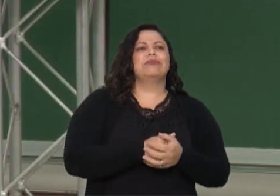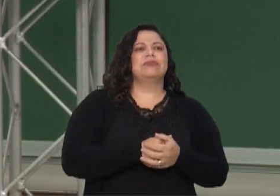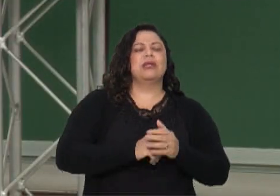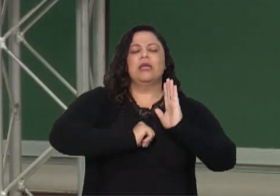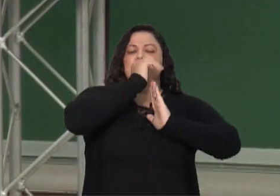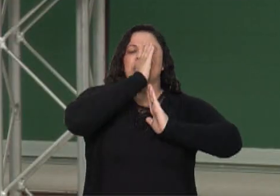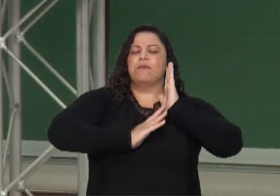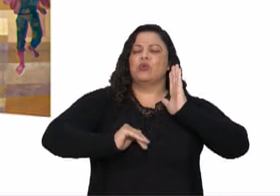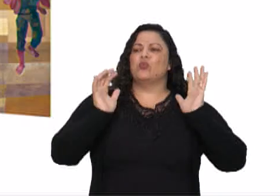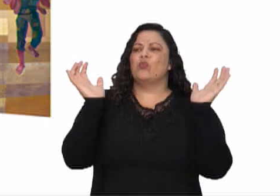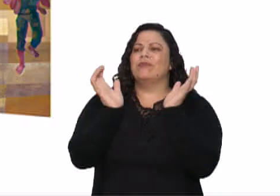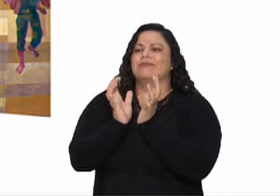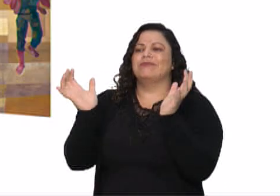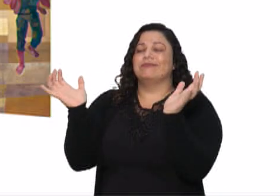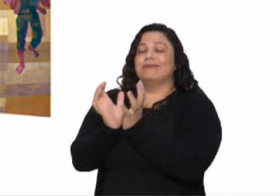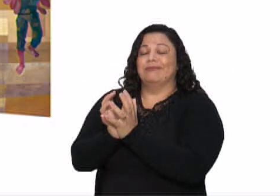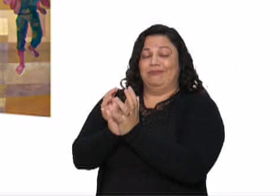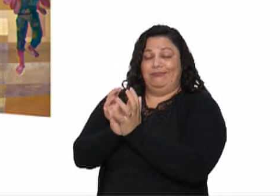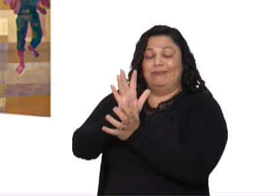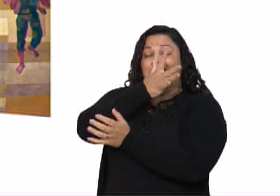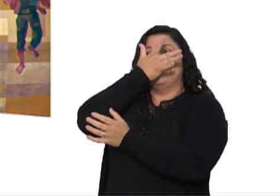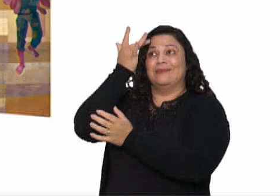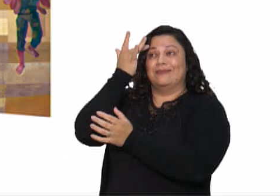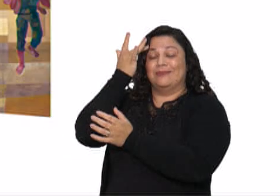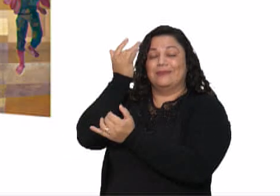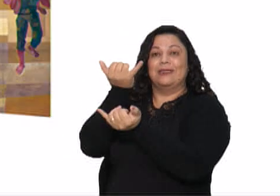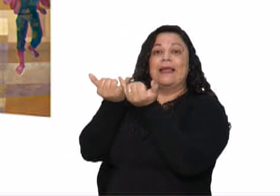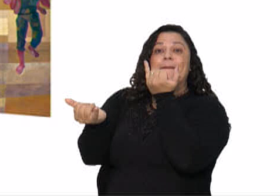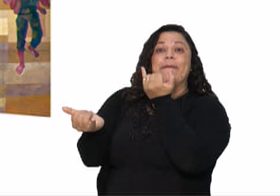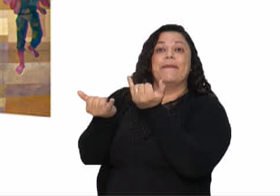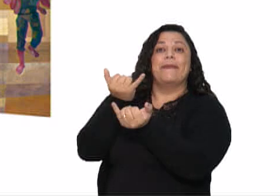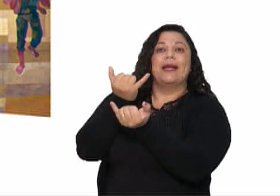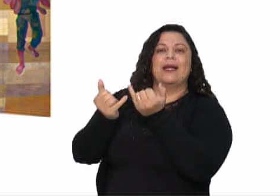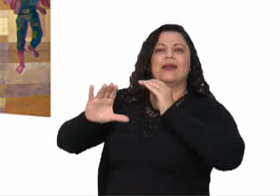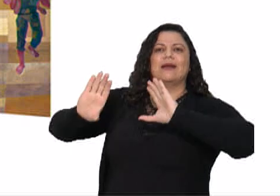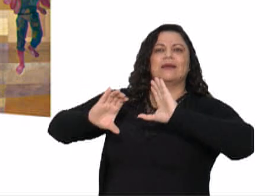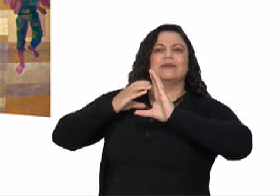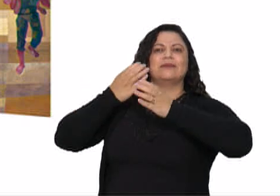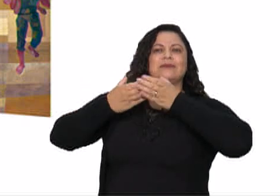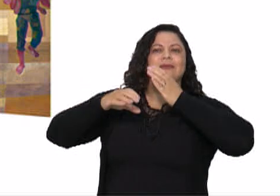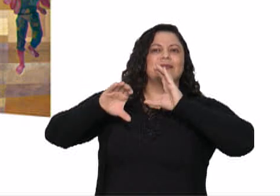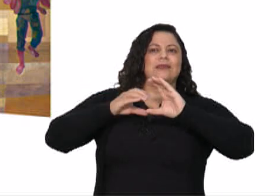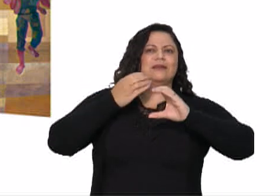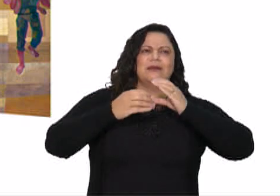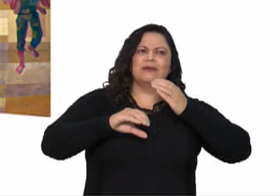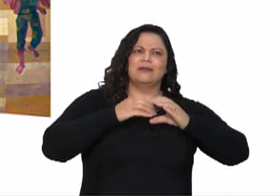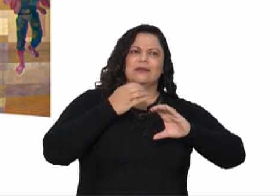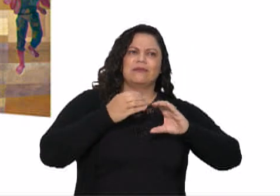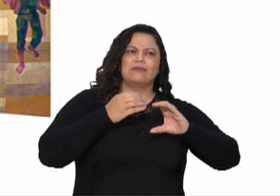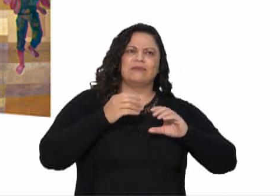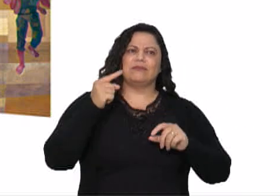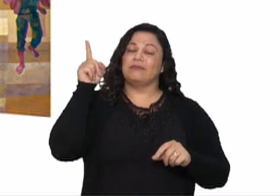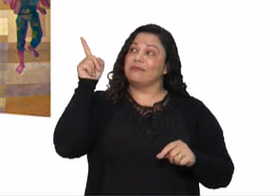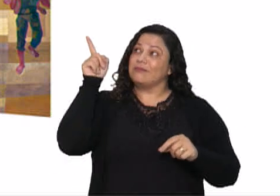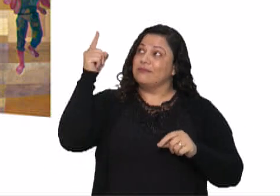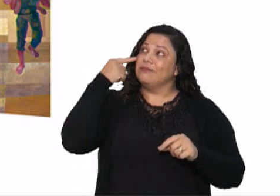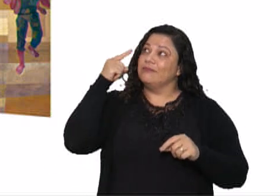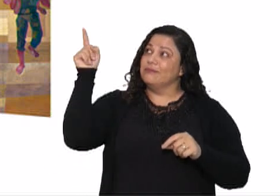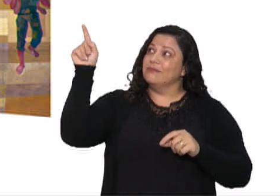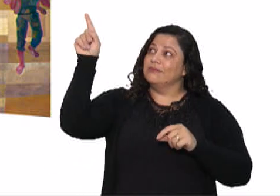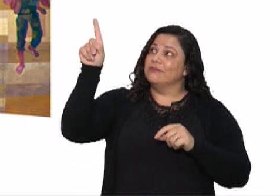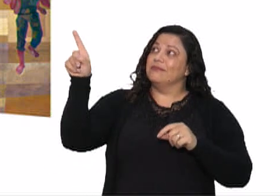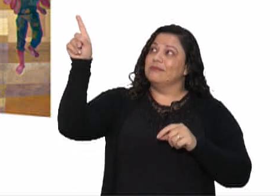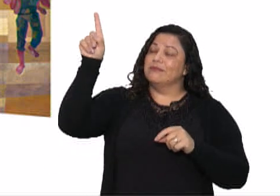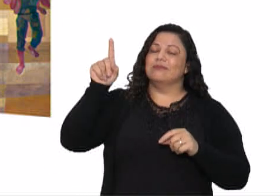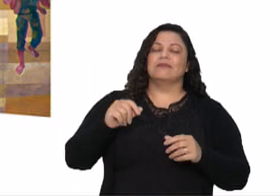de pessoas que parecem estar cantando. Olha só, é aqui, ó, nesse espacinho, ok? Que eu circulei